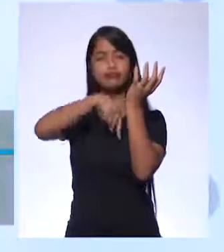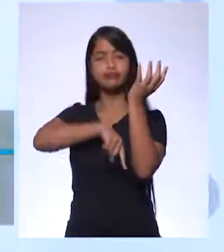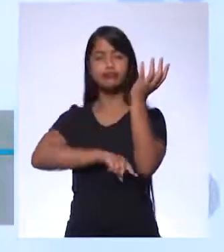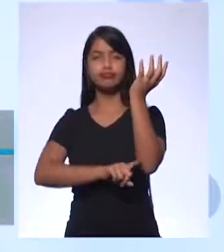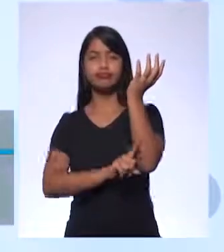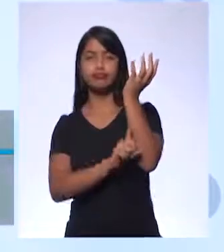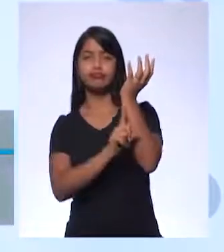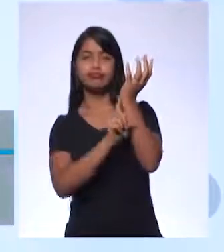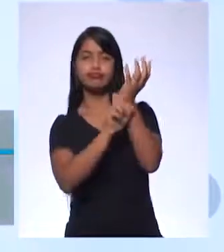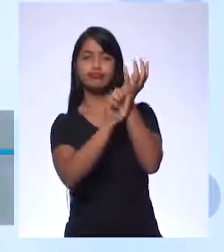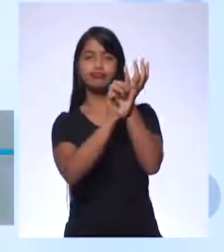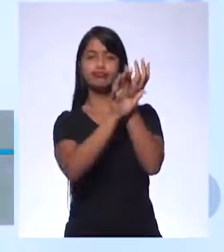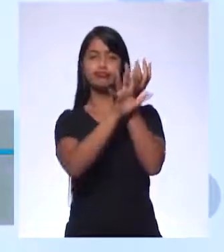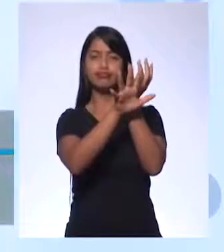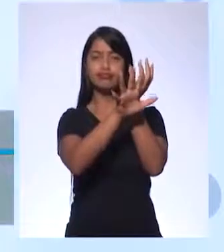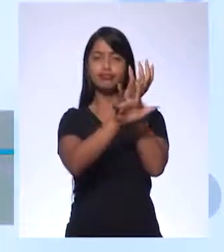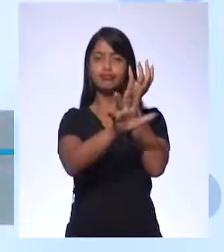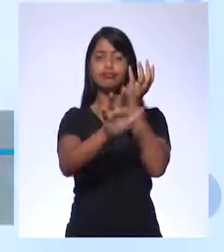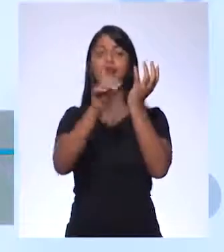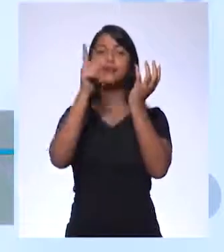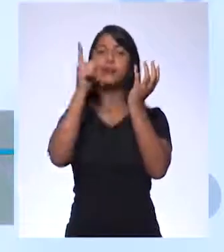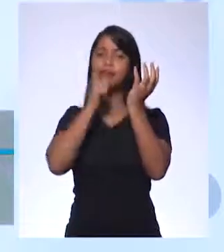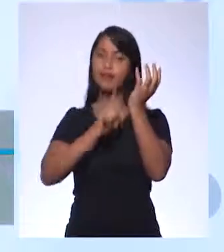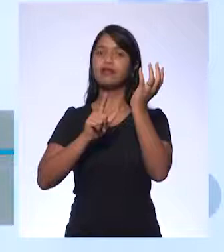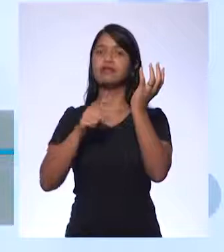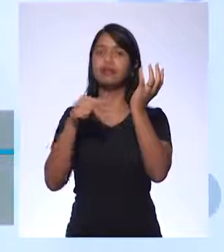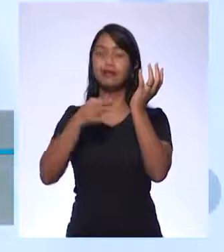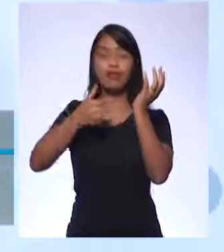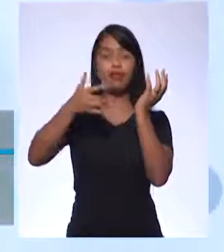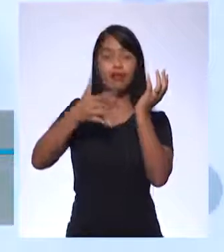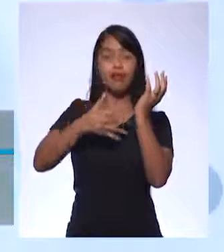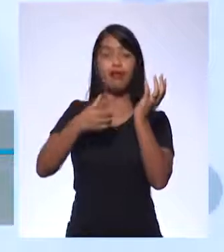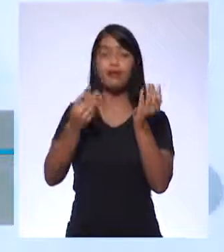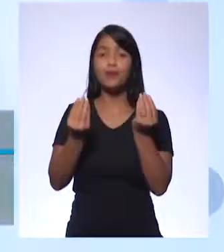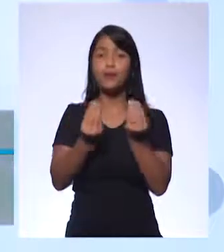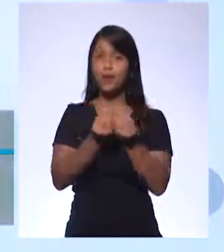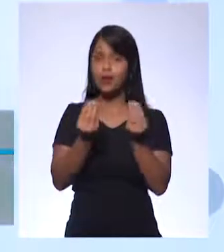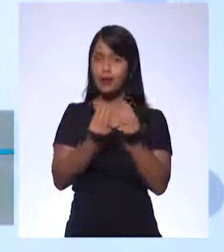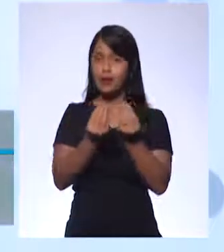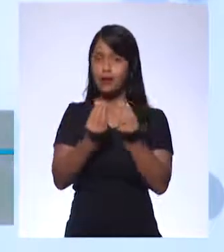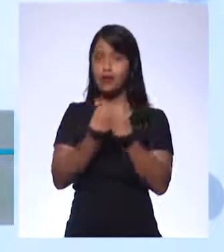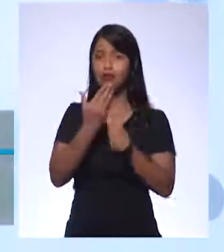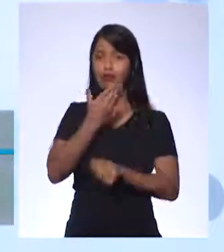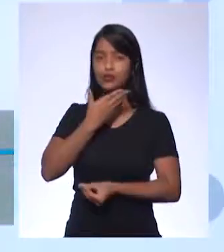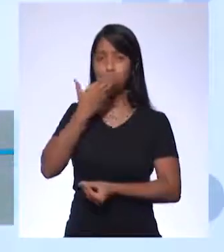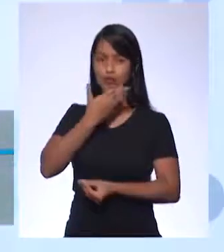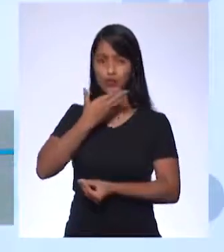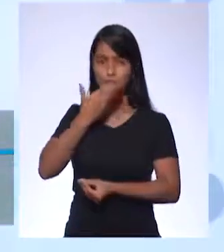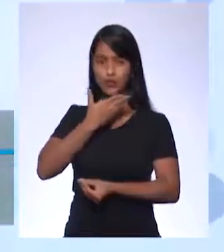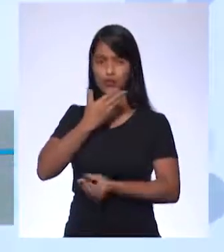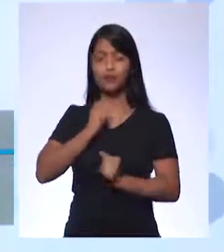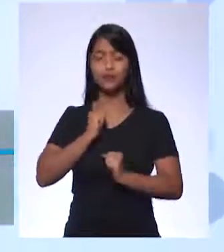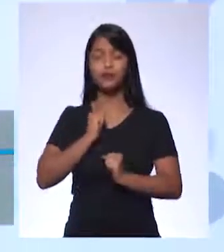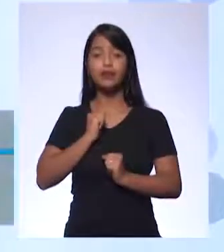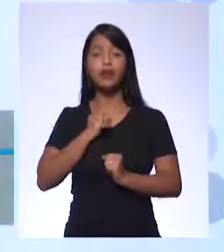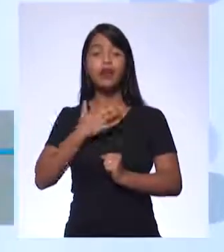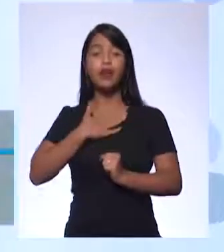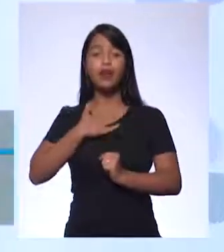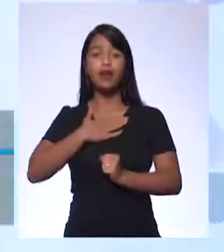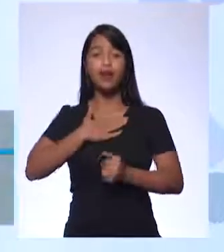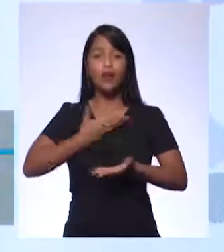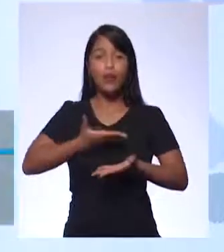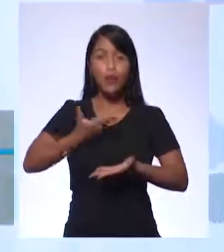produzir uma energia através de uma molécula, né, que é o açúcar. E quando chega no meu corpo, eu consigo transformar